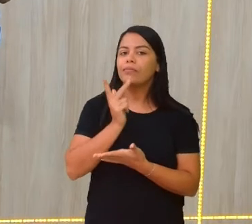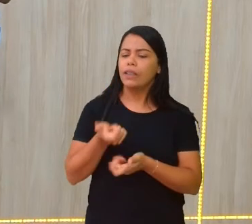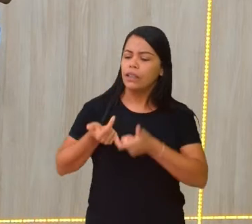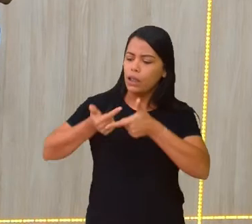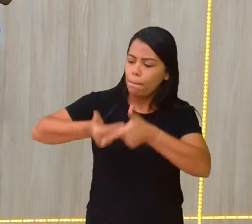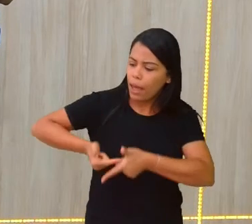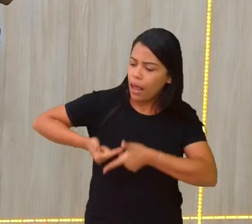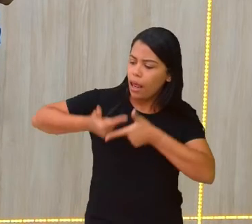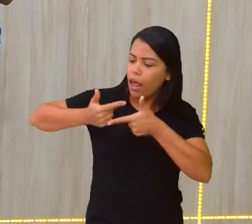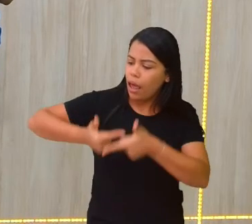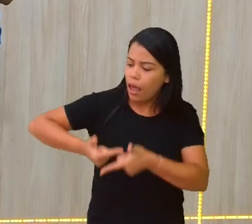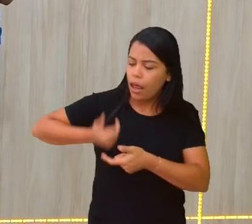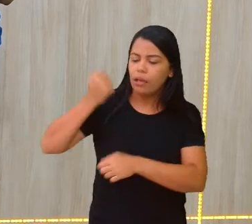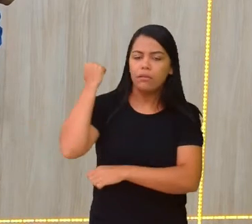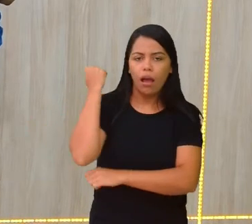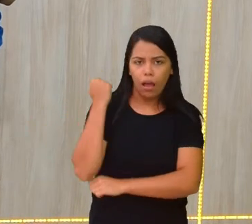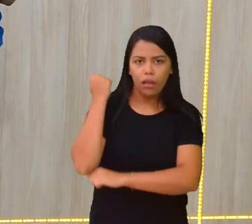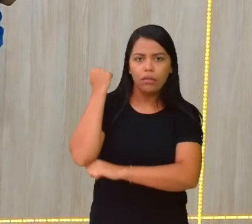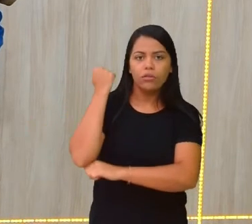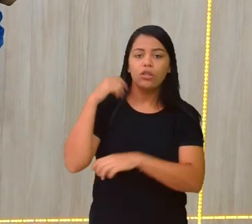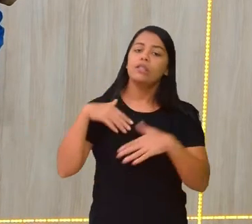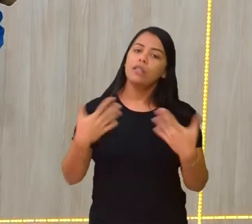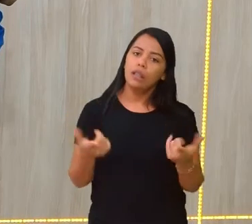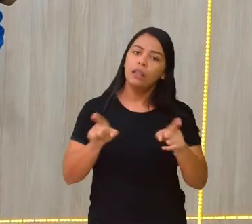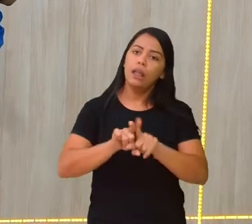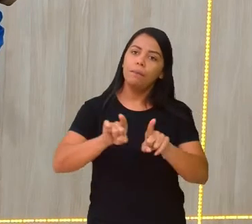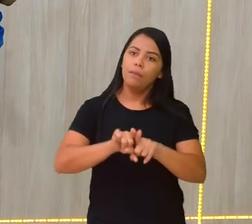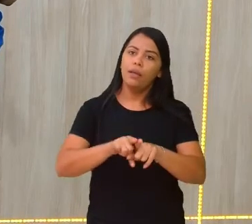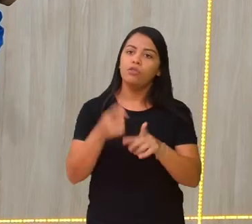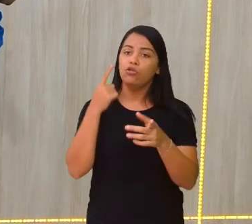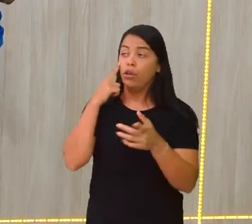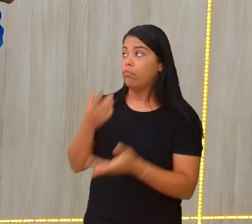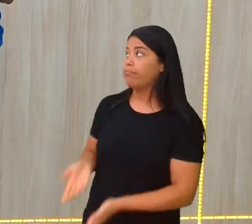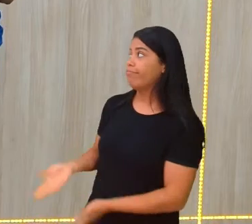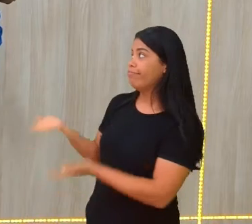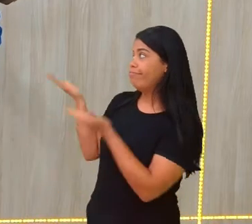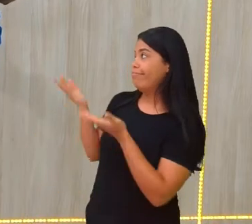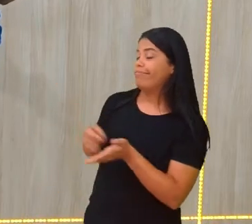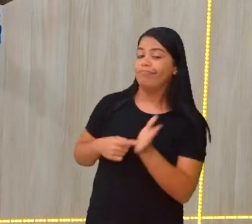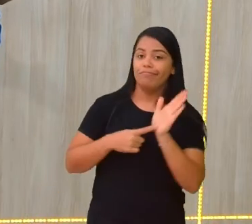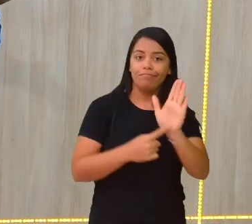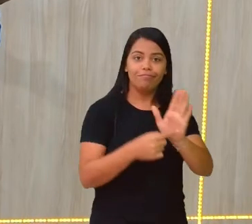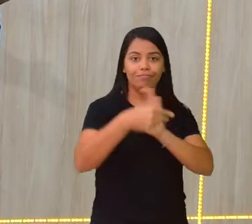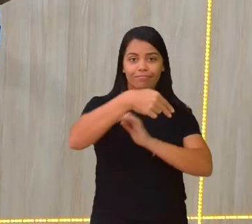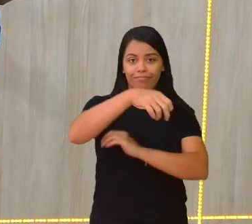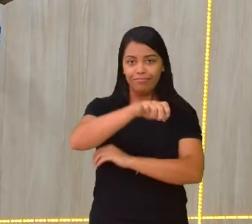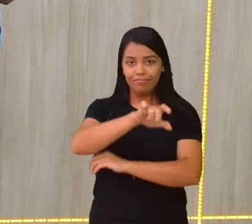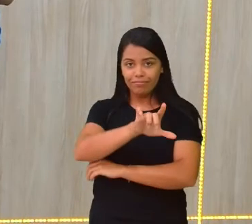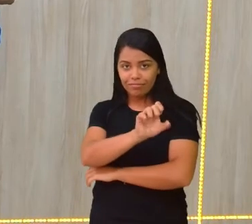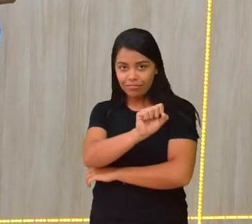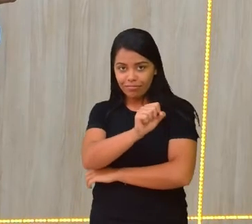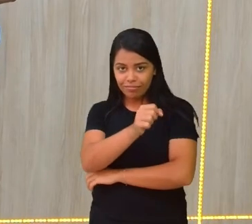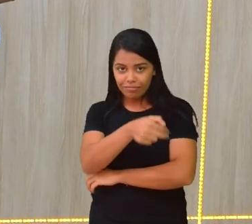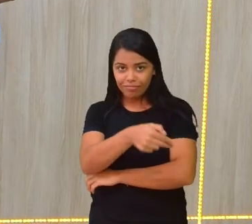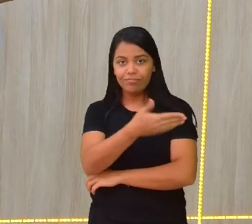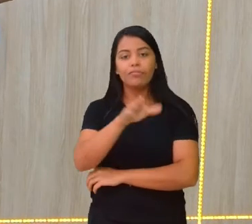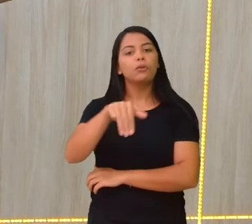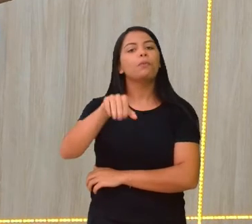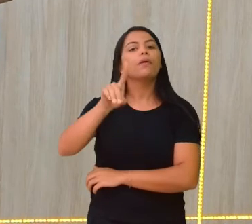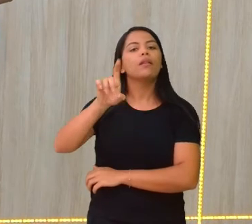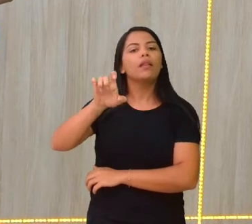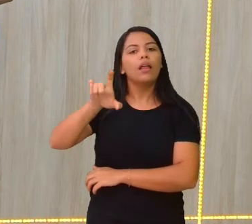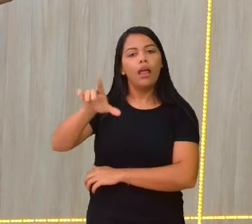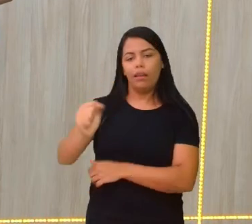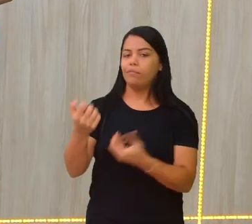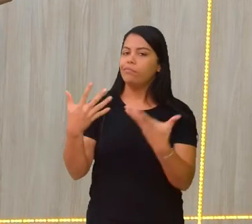e nessa resistência que a professora Vanessa acabou de falar pra gente. A gente já traz aqui Nelson Mandela, Então, vamos